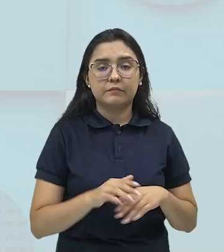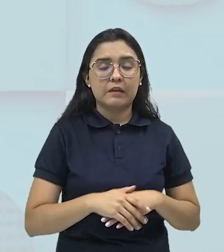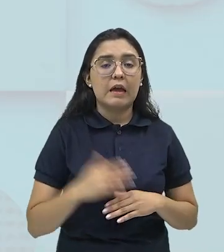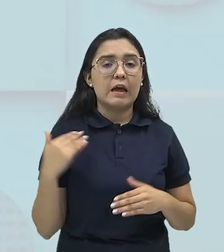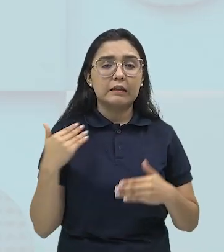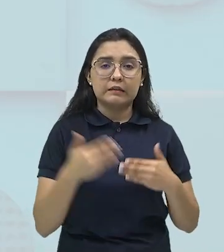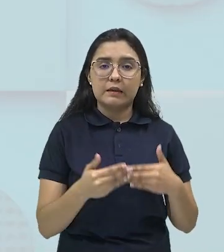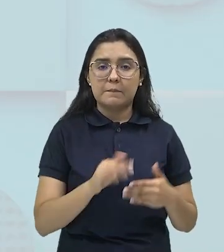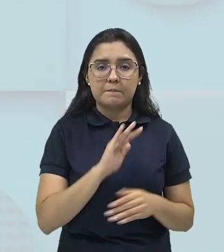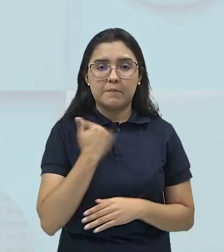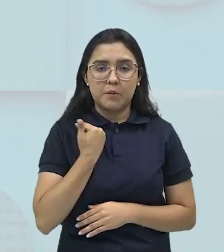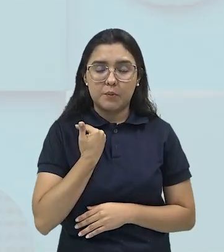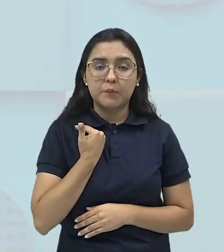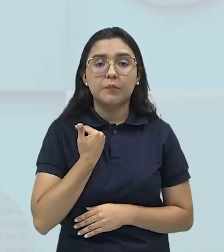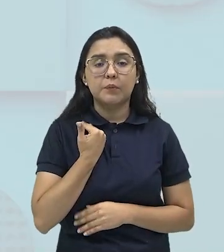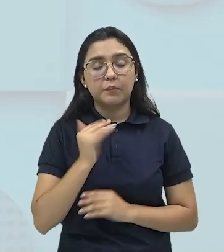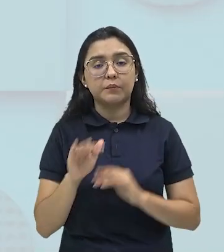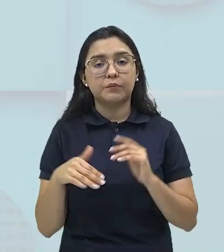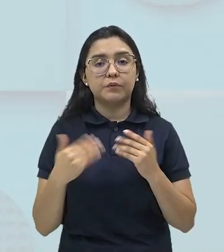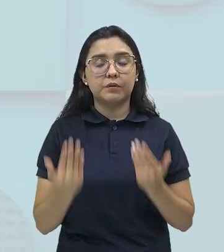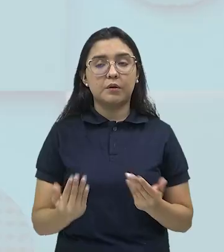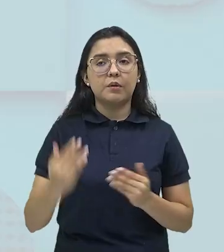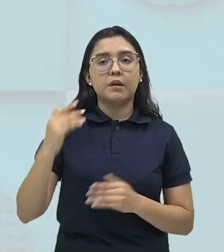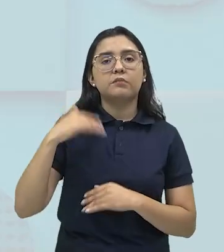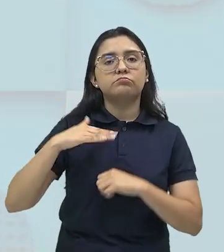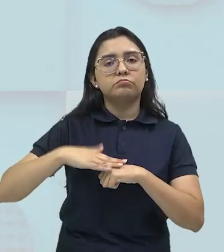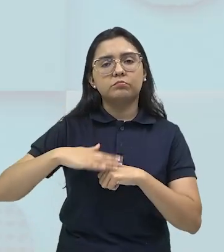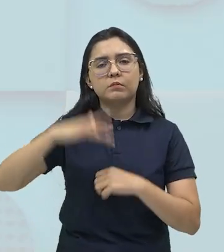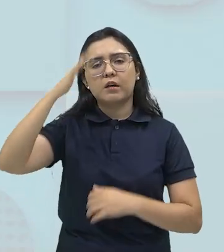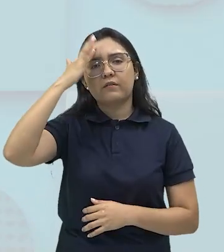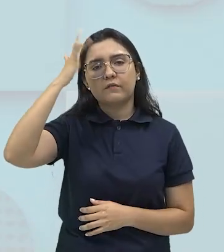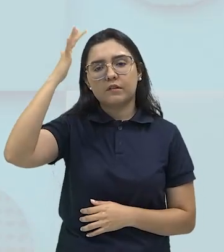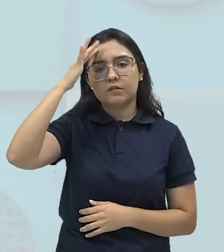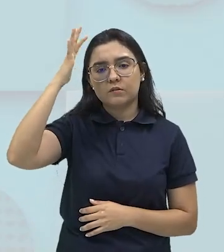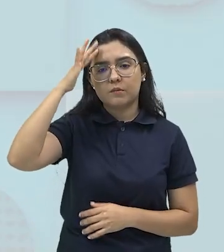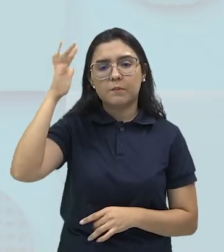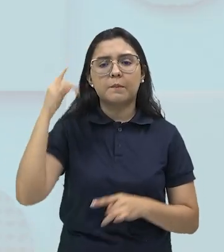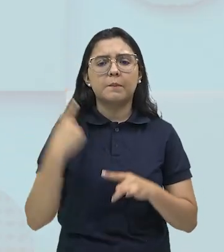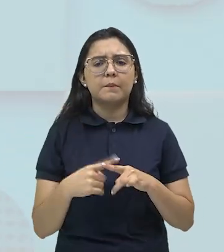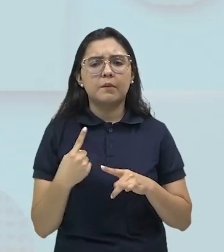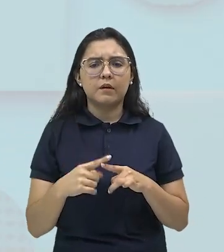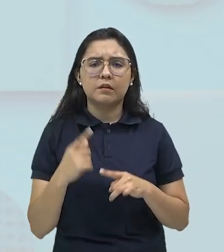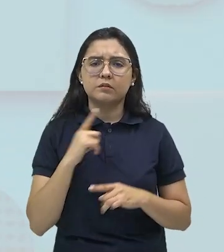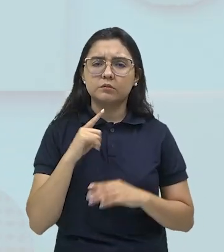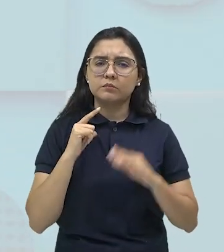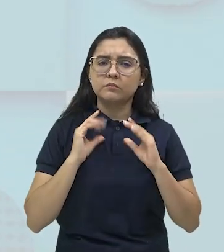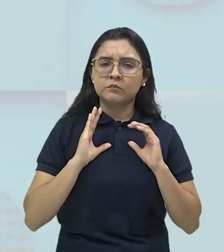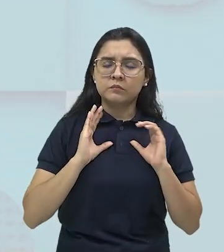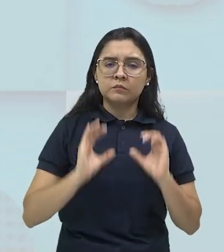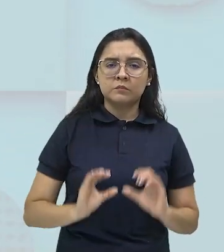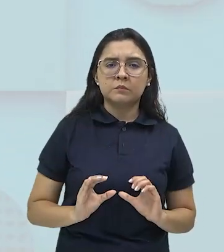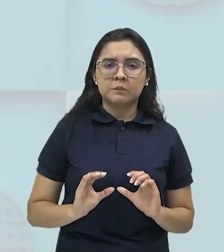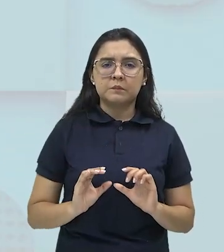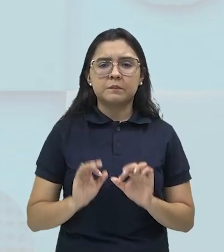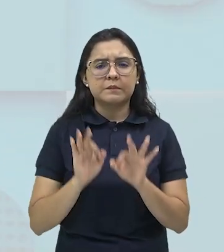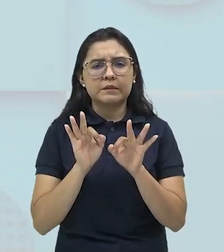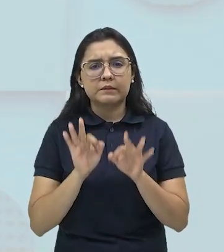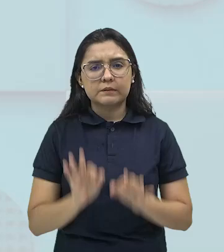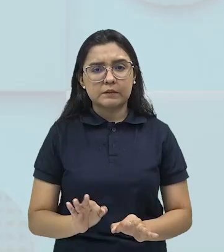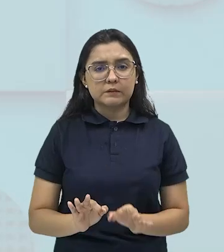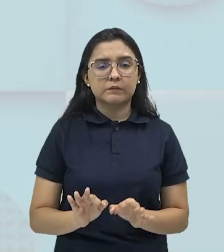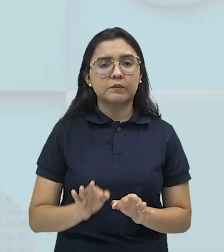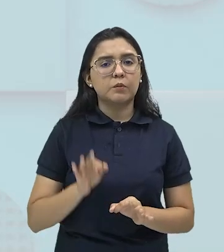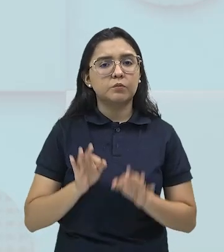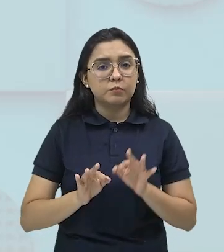morrer. E aí ele faz, né, as reflexões dele em relação por que ele tinha um comportamento tão correto, tão certo,